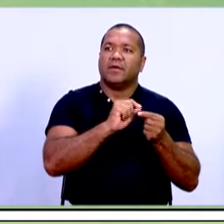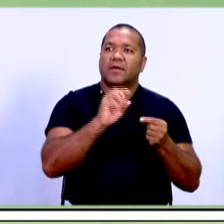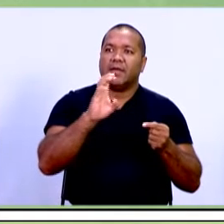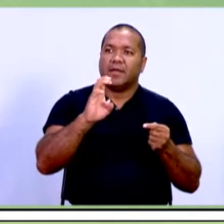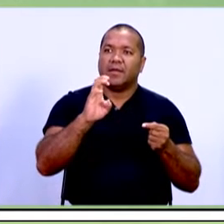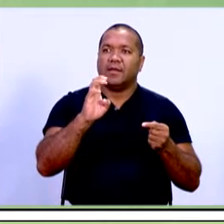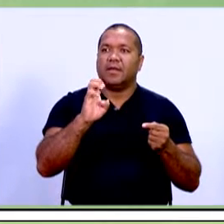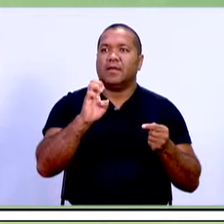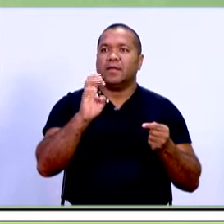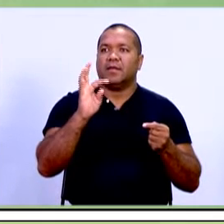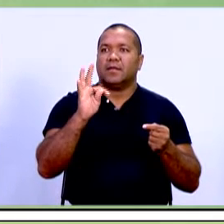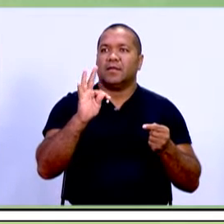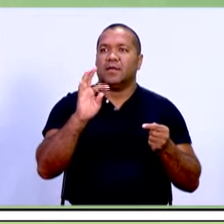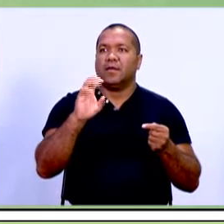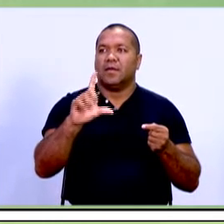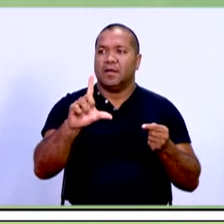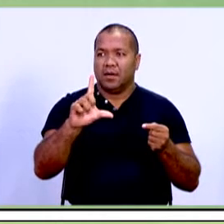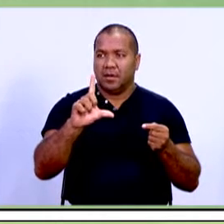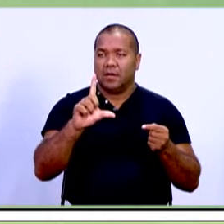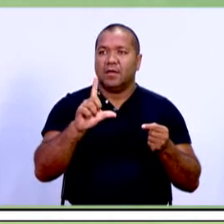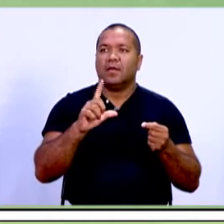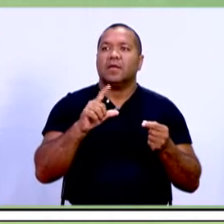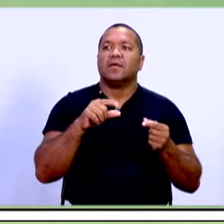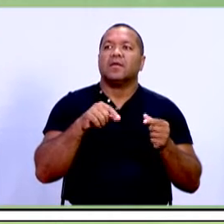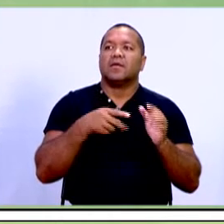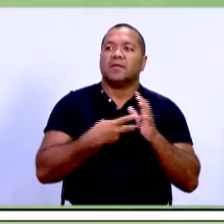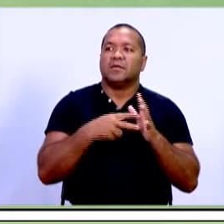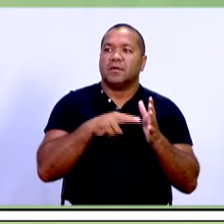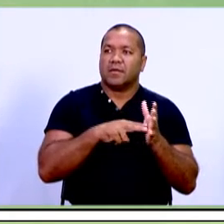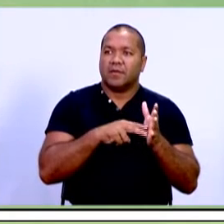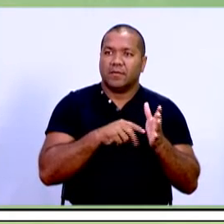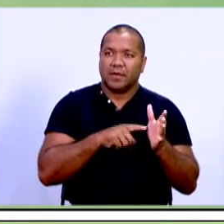ETL, que consiste em extrair dados de